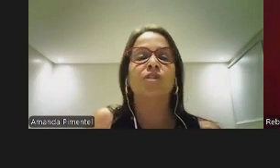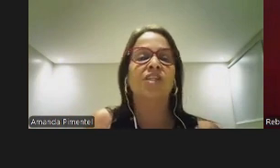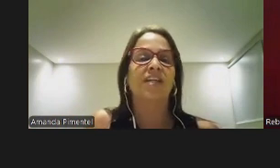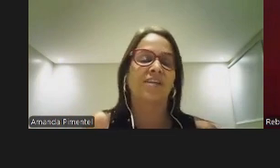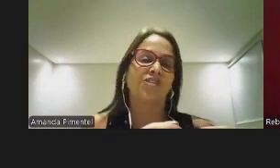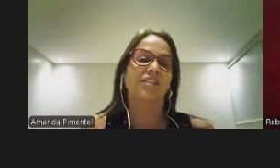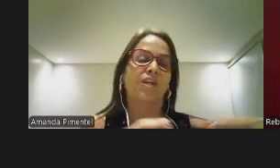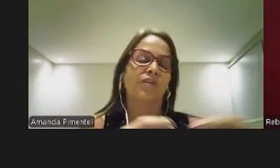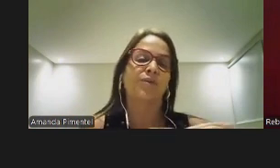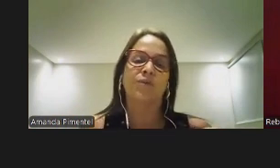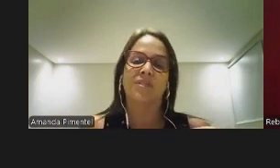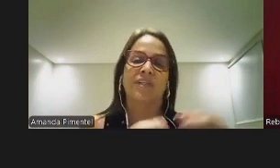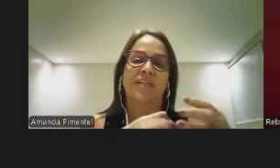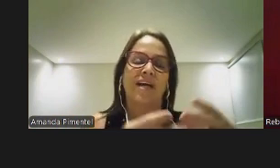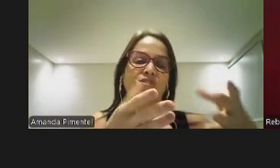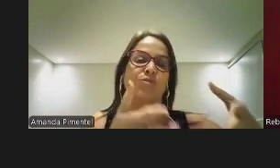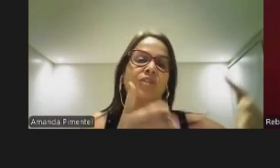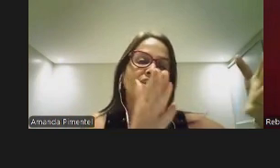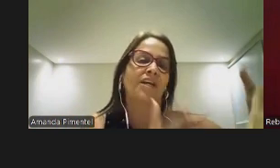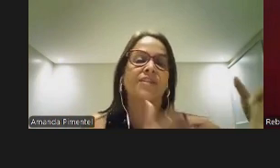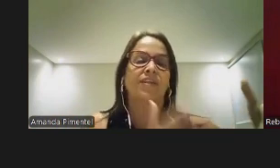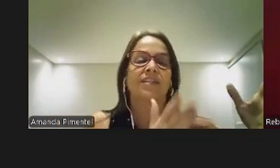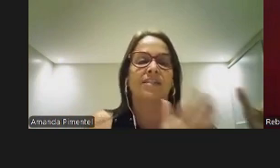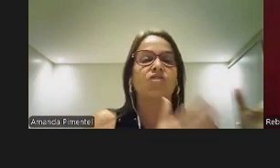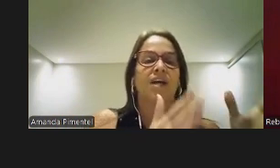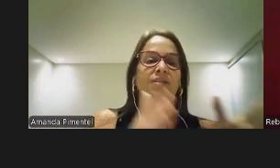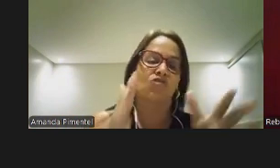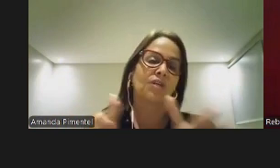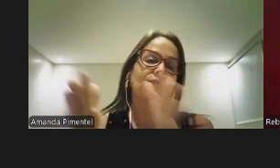se hoje a gente talvez não consiga tirar as dúvidas